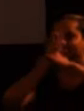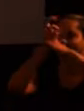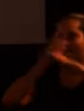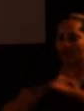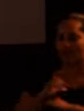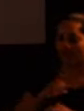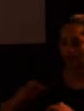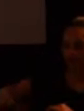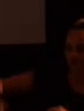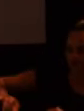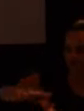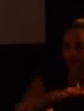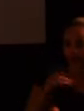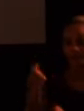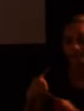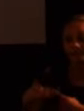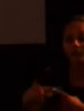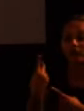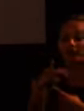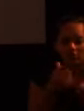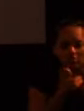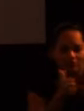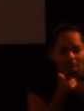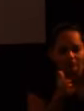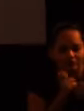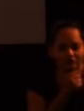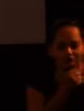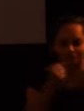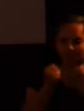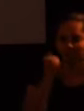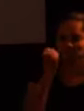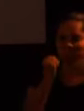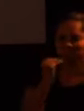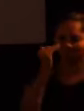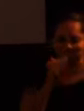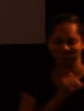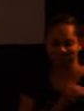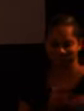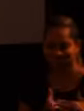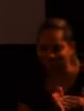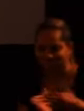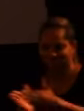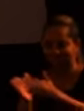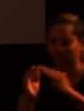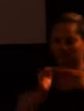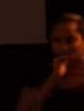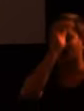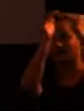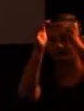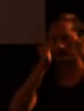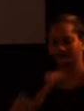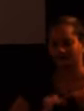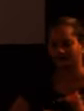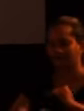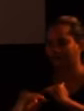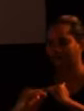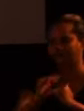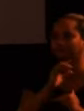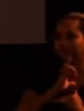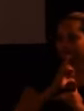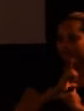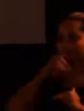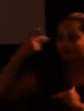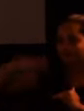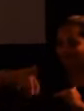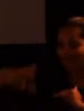de alta capacidade, que já são existentes e que estão projetados, é onde nós vamos incentivar as maiores densidades